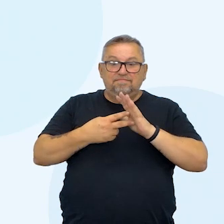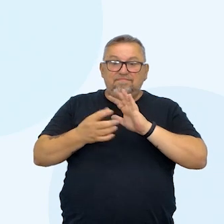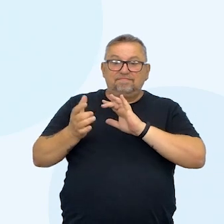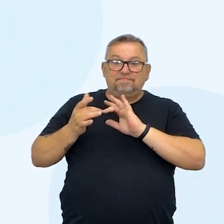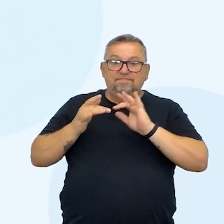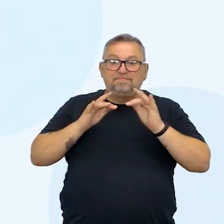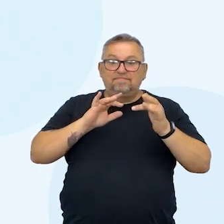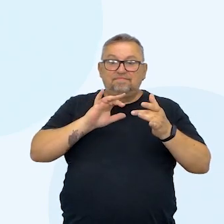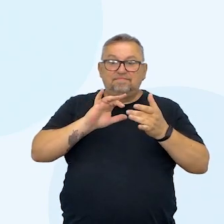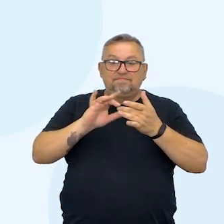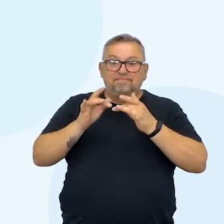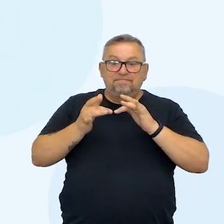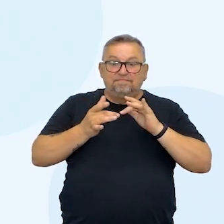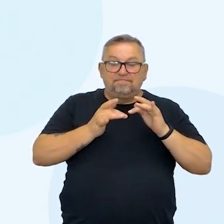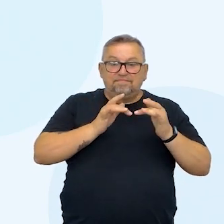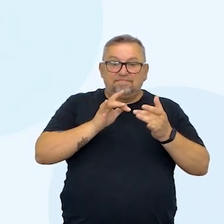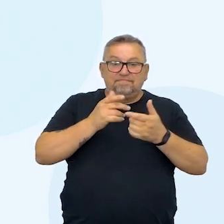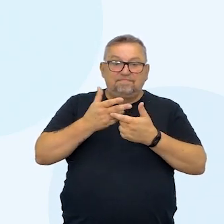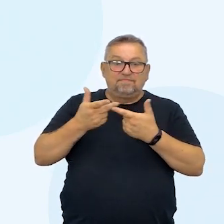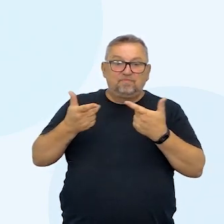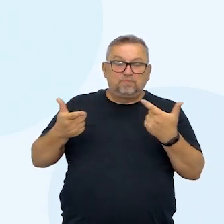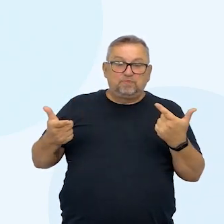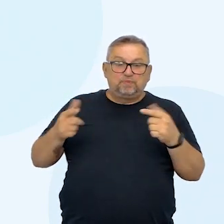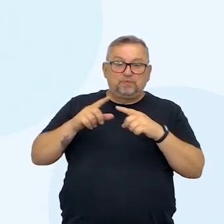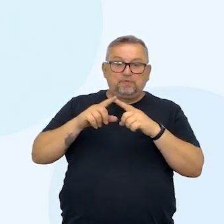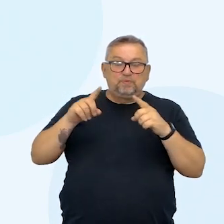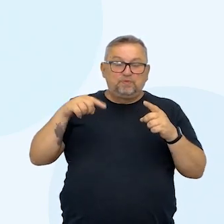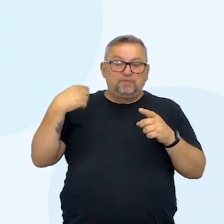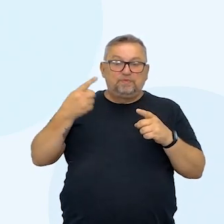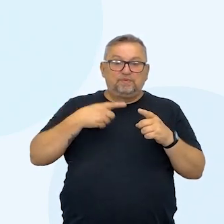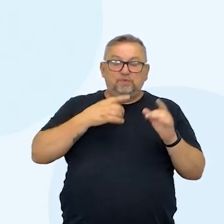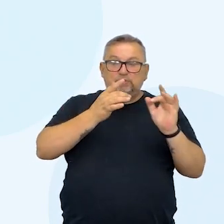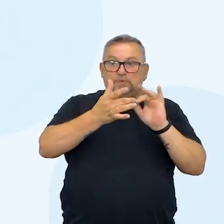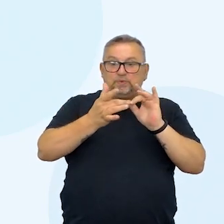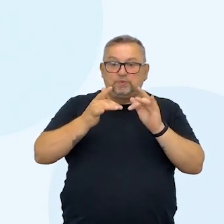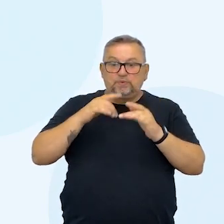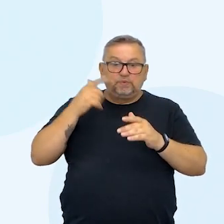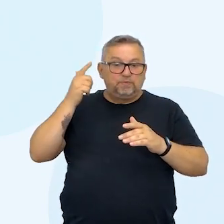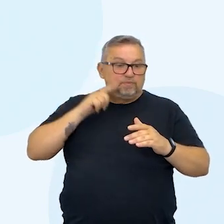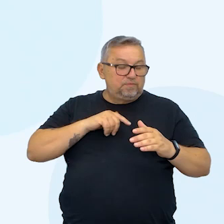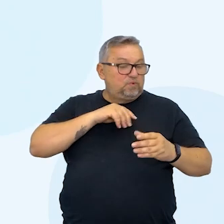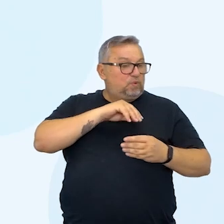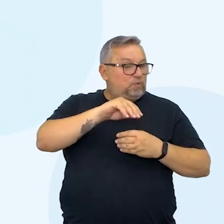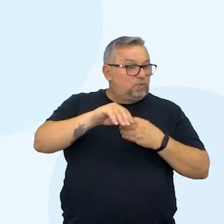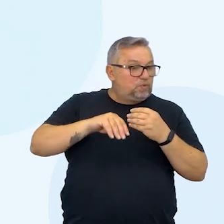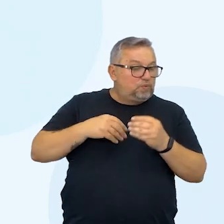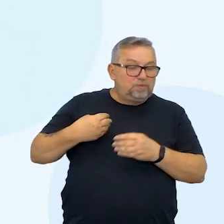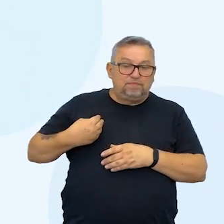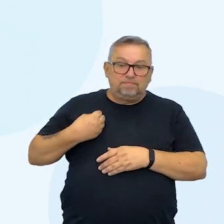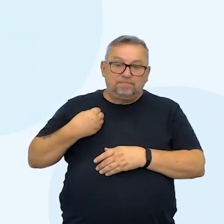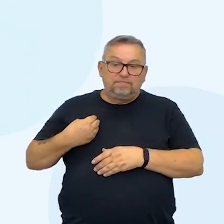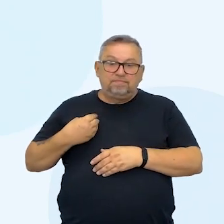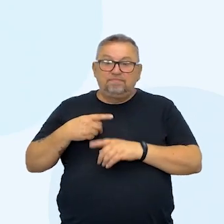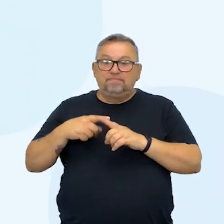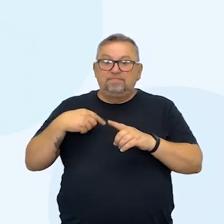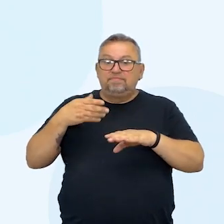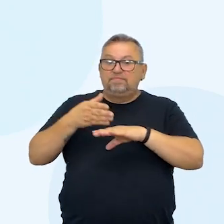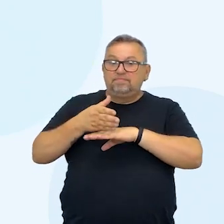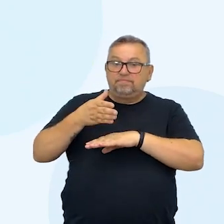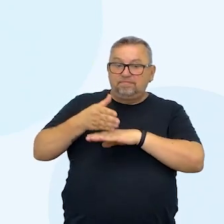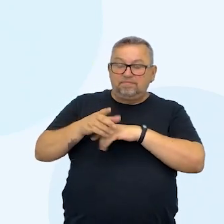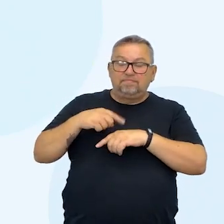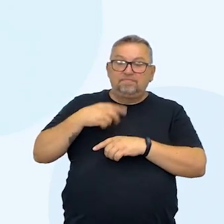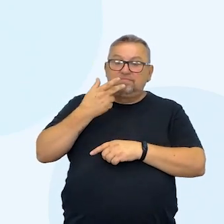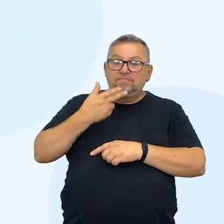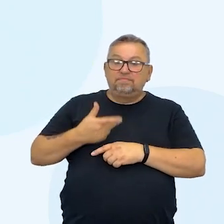relaciona as coisas com as quais nós nos envolvemos, etc. Né? Então é essa língua